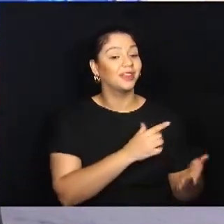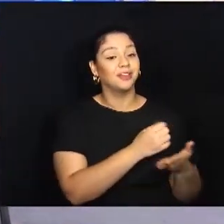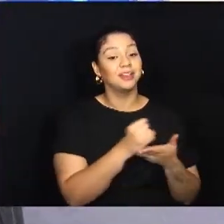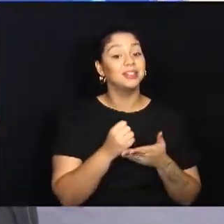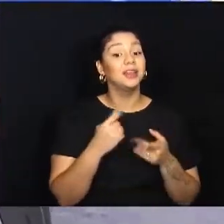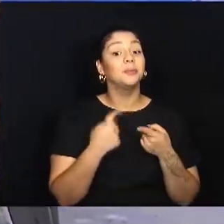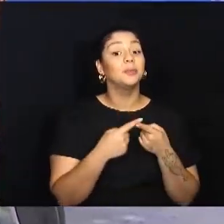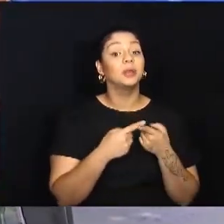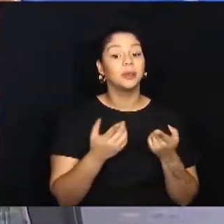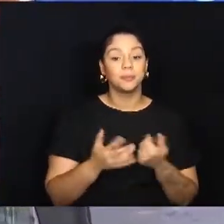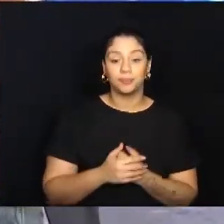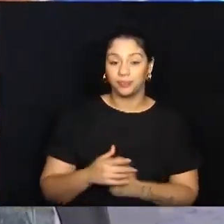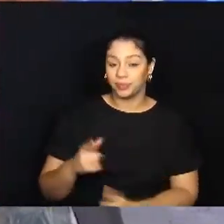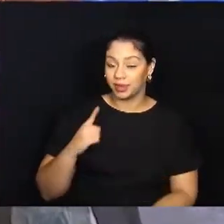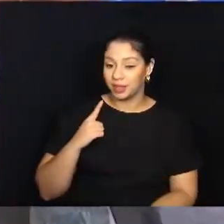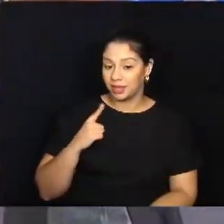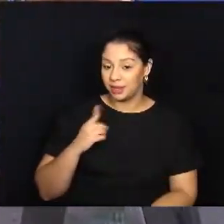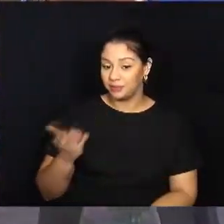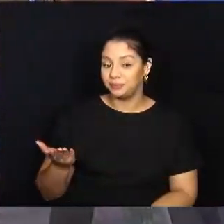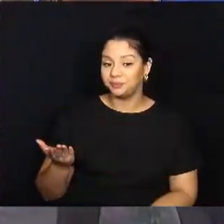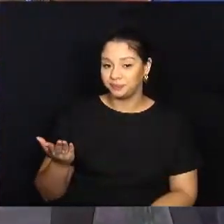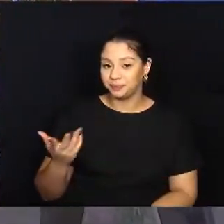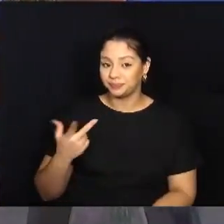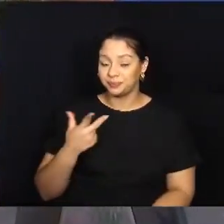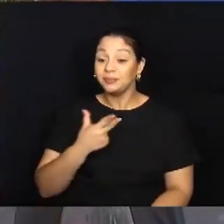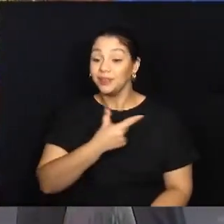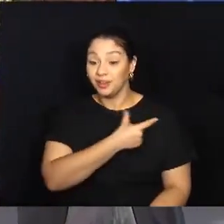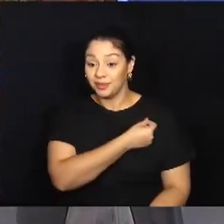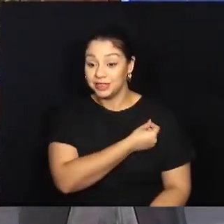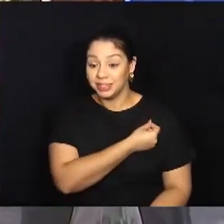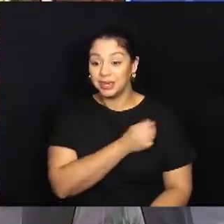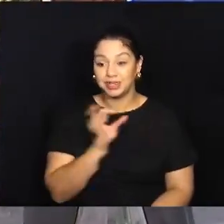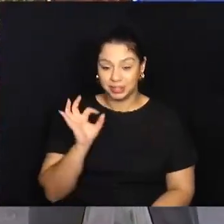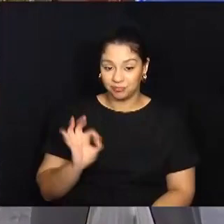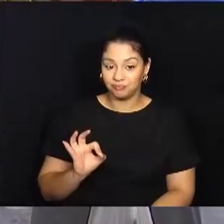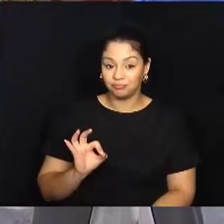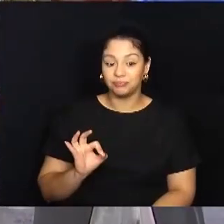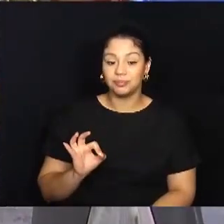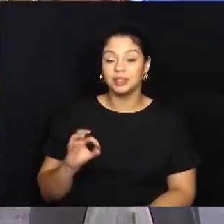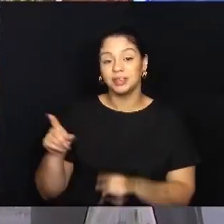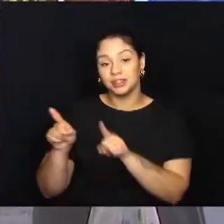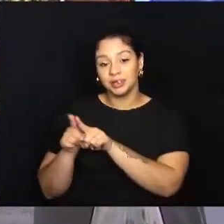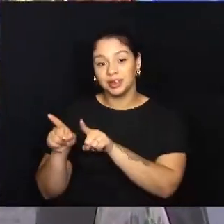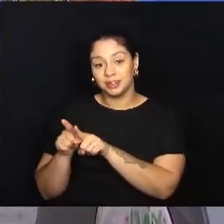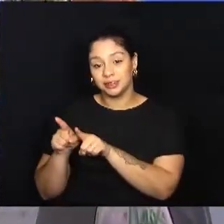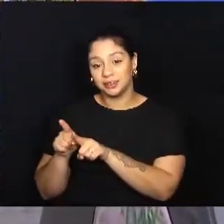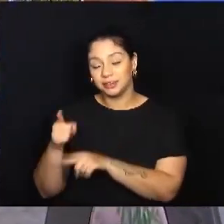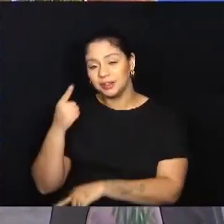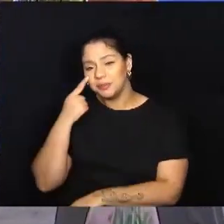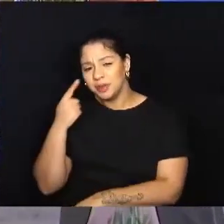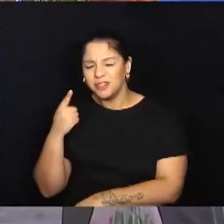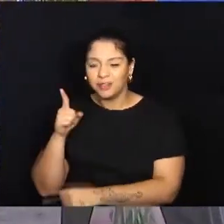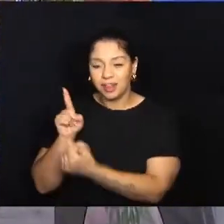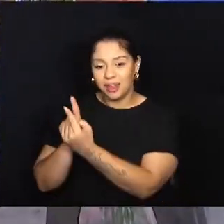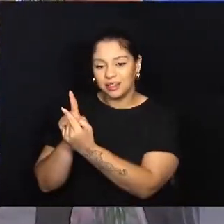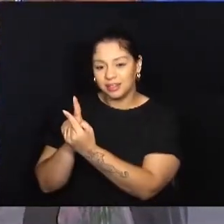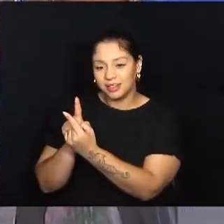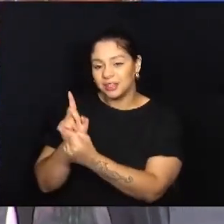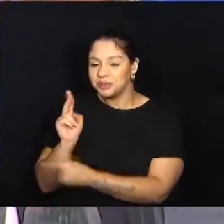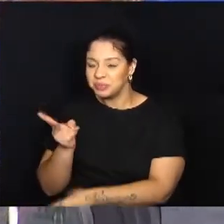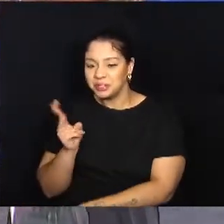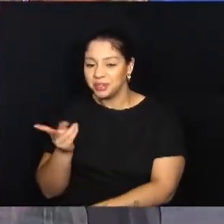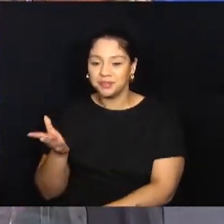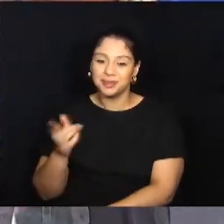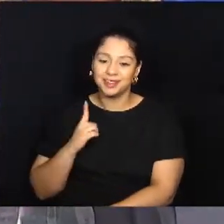quê? Para fazer a vacinação, né? Deixar a vacinação em dia e a consulta de rotina também.